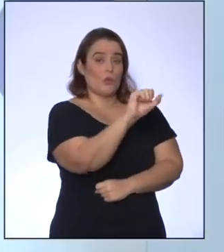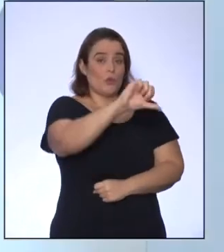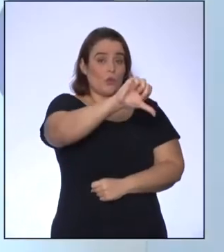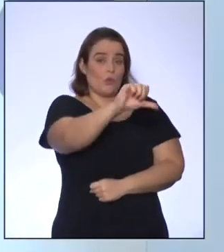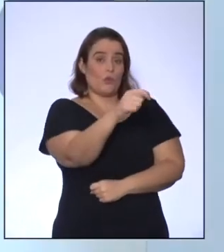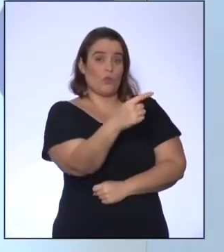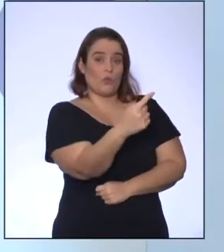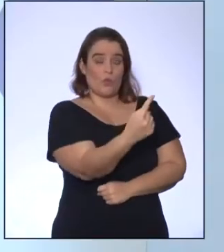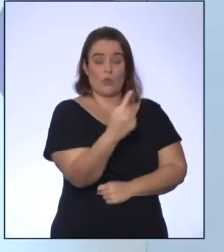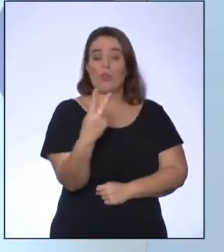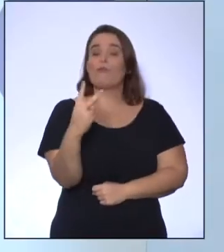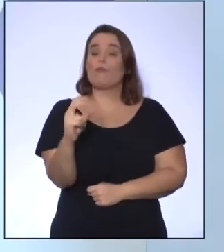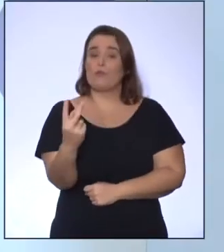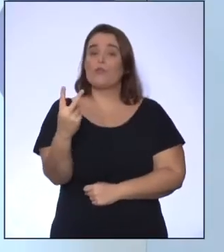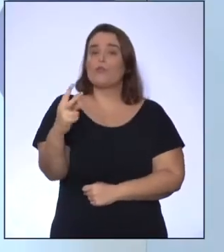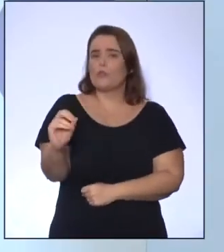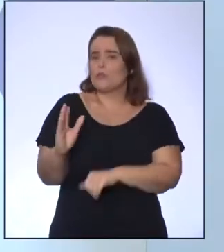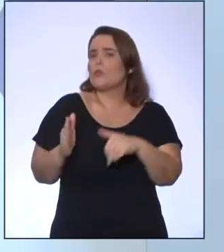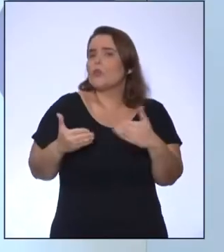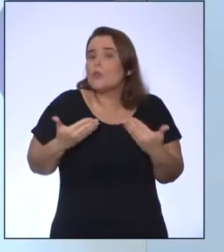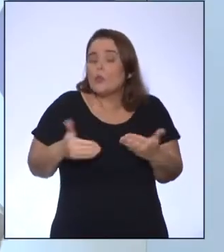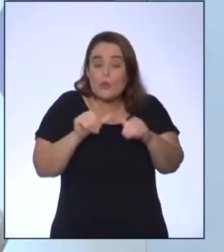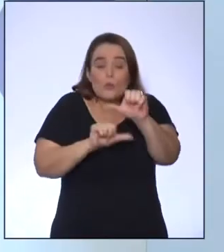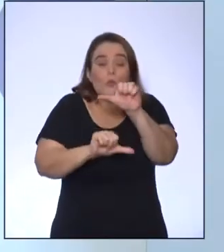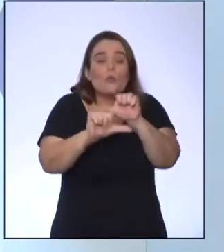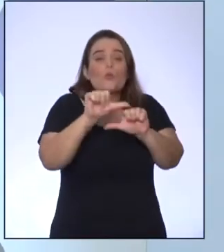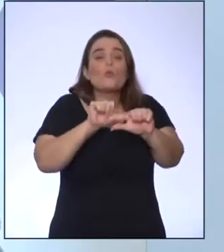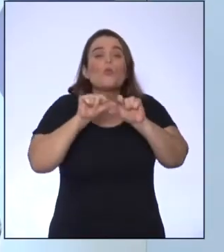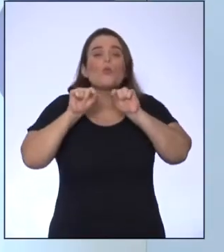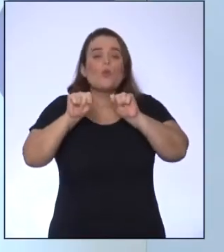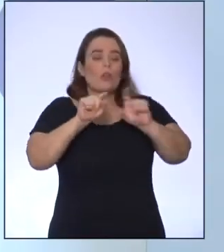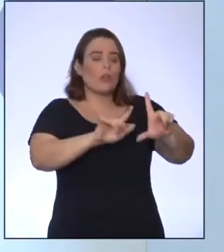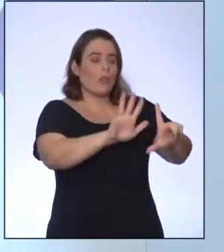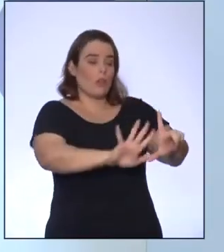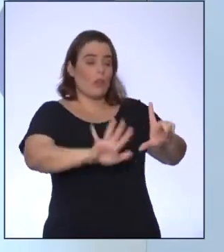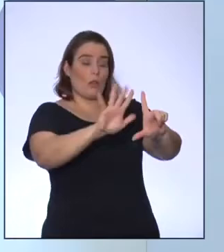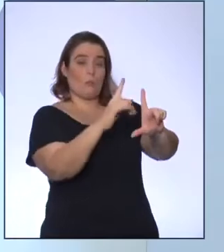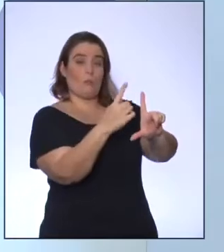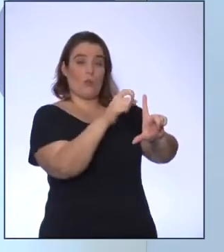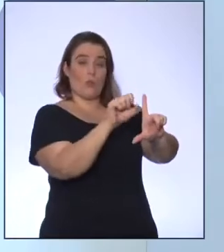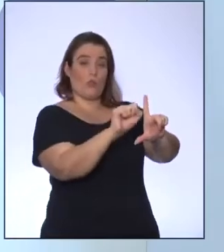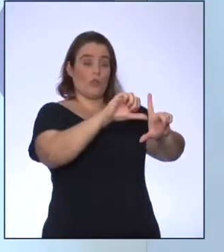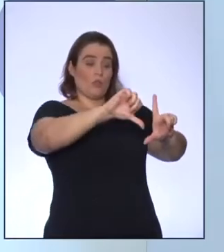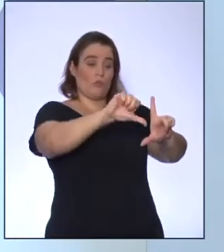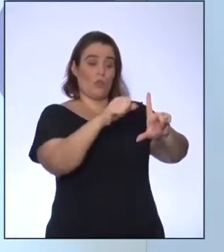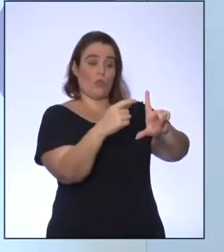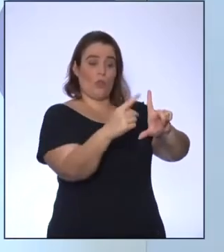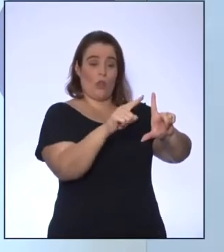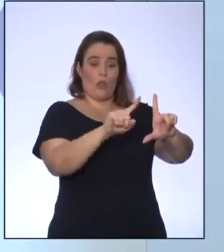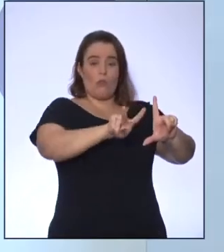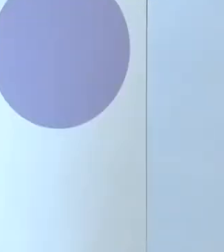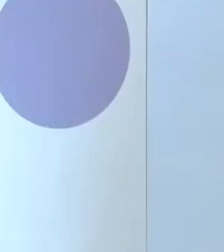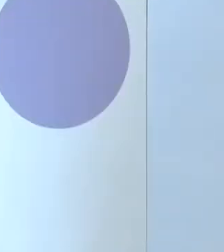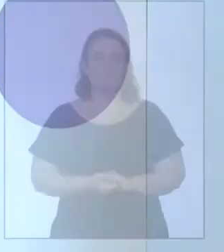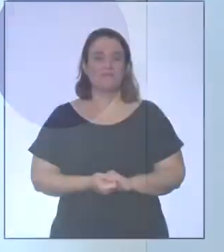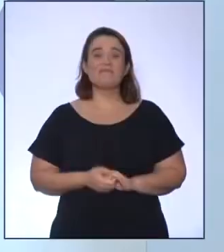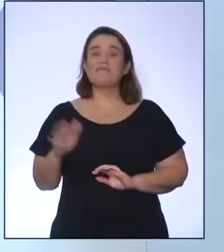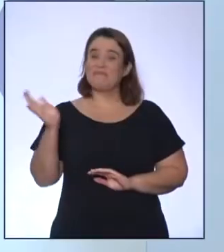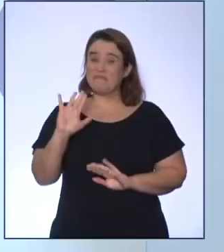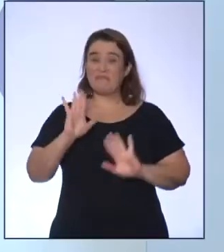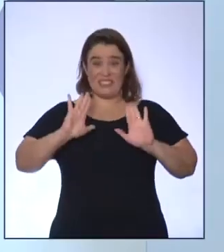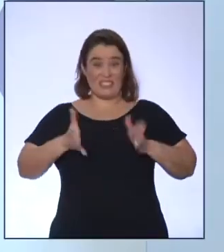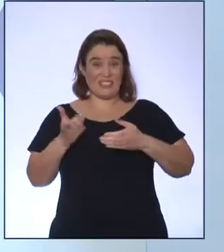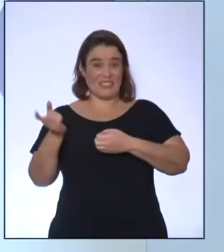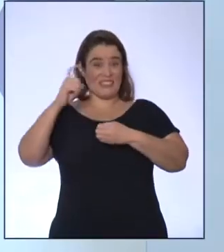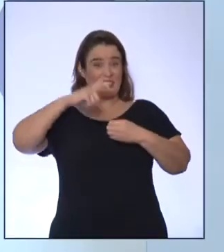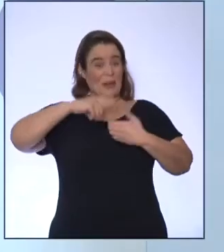2020. Então, o que mudou da paisagem de 1891 para a paisagem de 2020. Estamos de